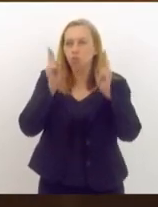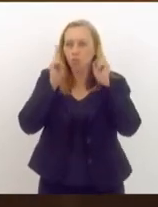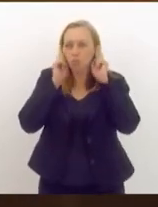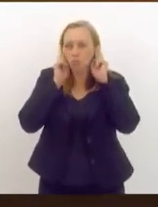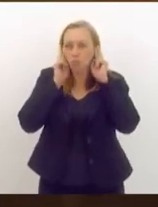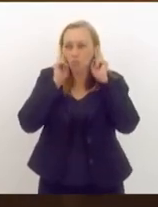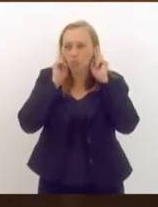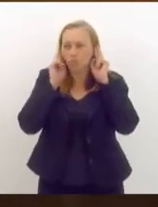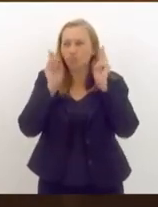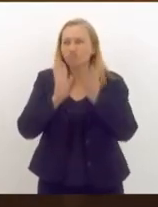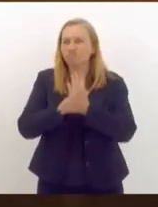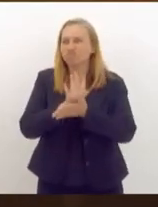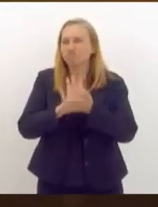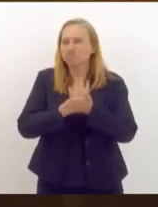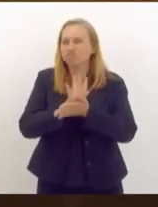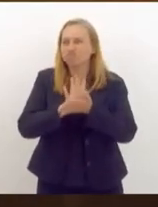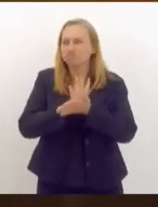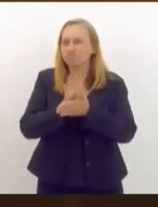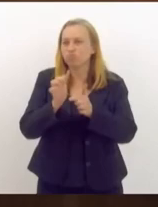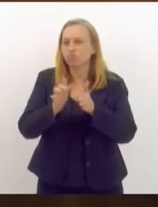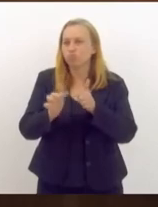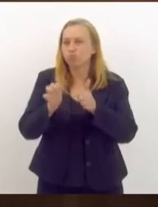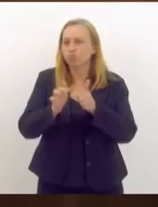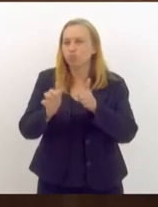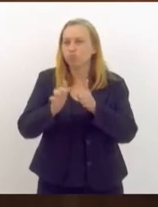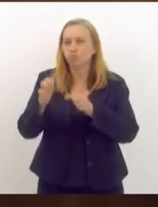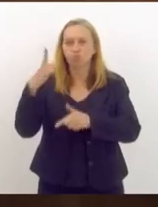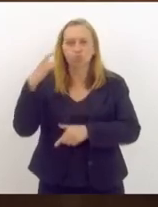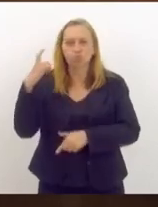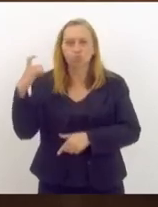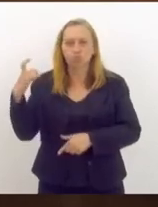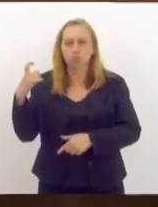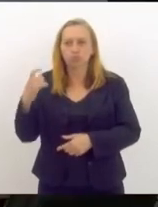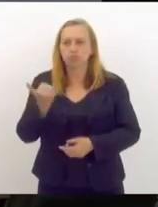horas encerrou suas 16 horas